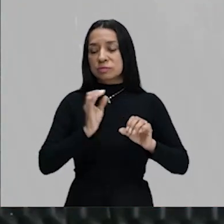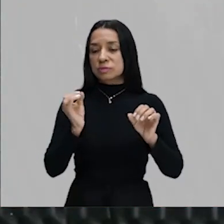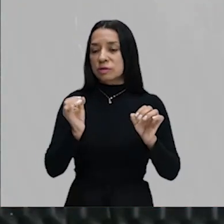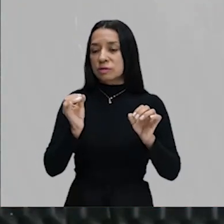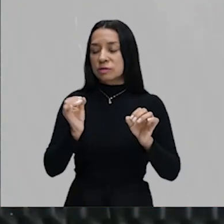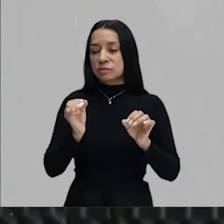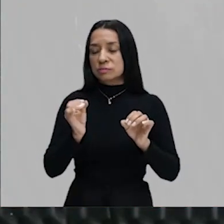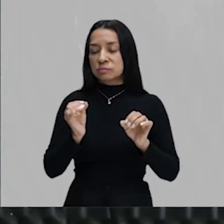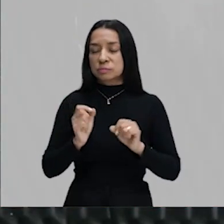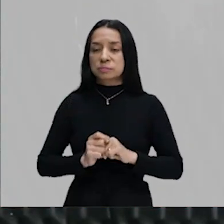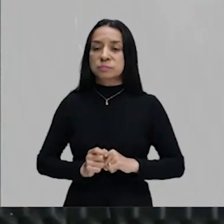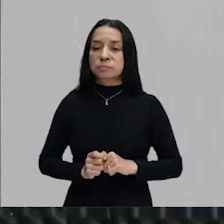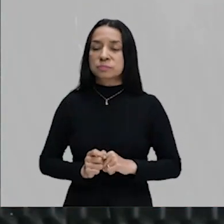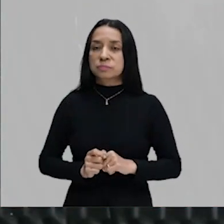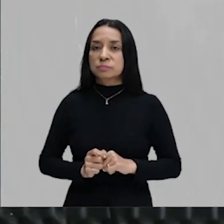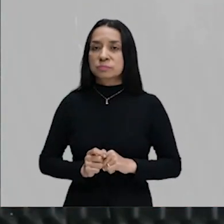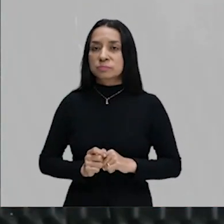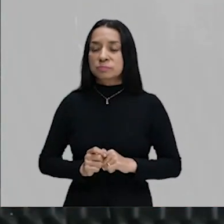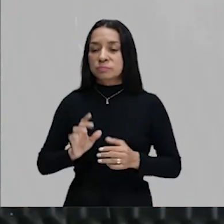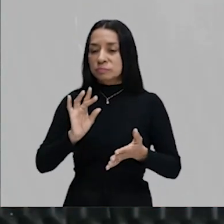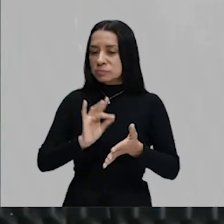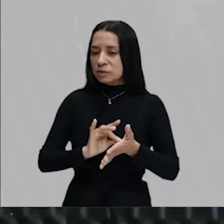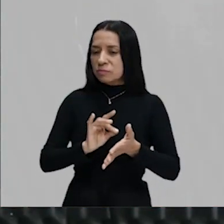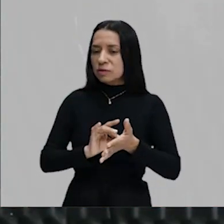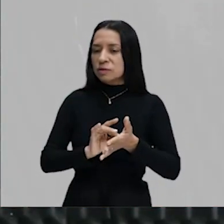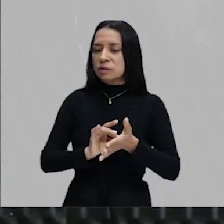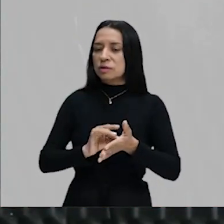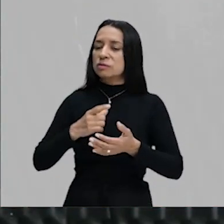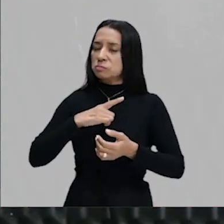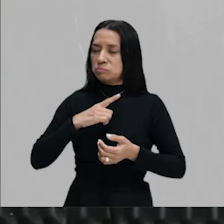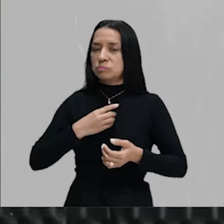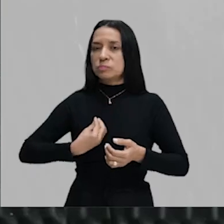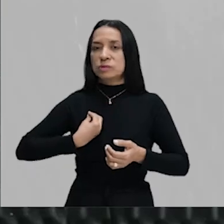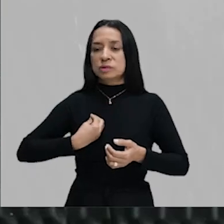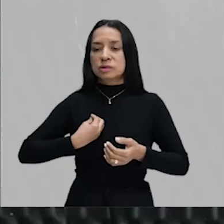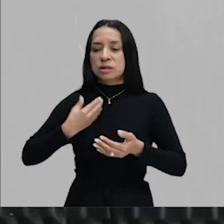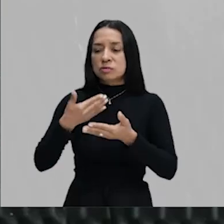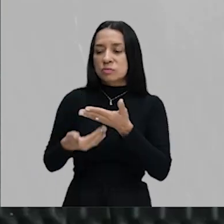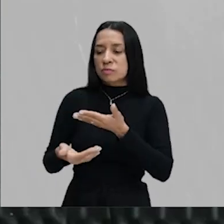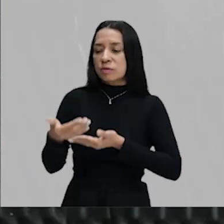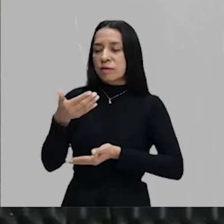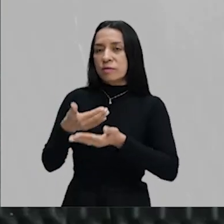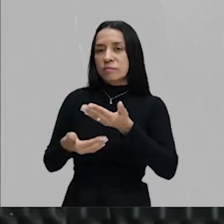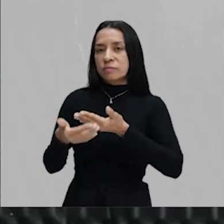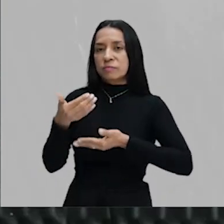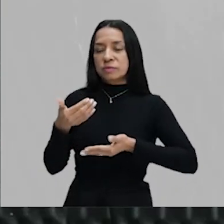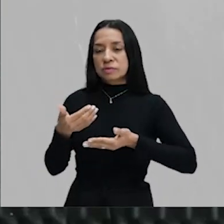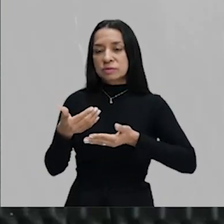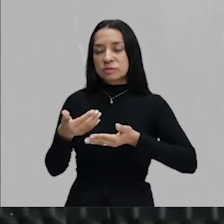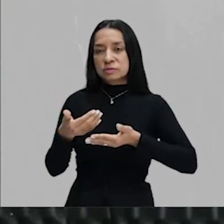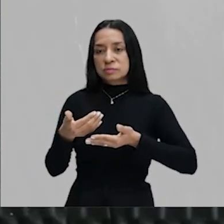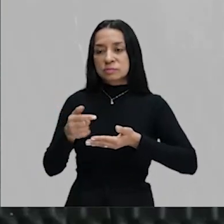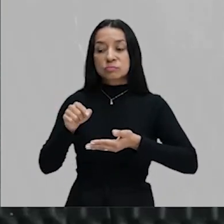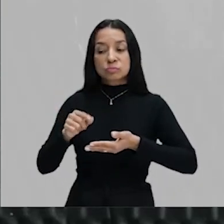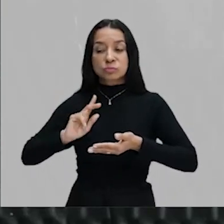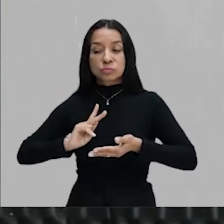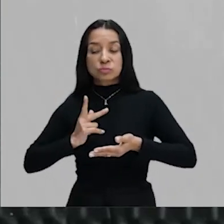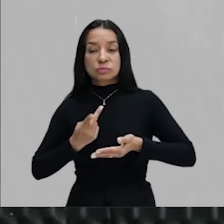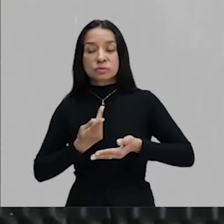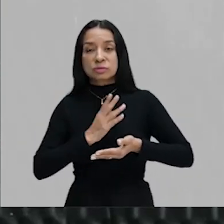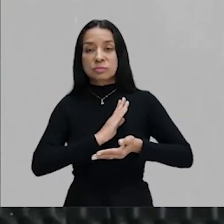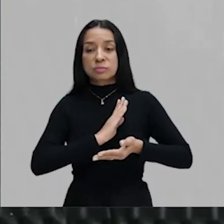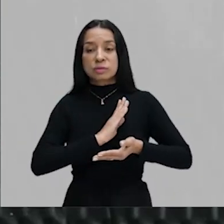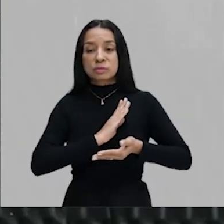na verdade, se mantendo presente, ou convivência. Né? Os hebreus conviveram com diversos